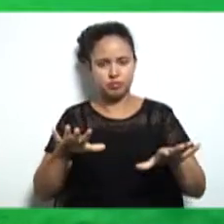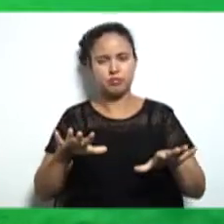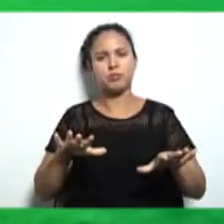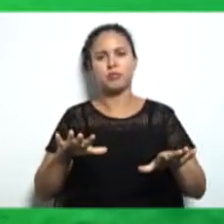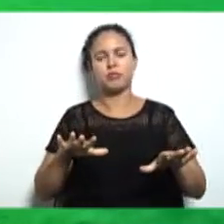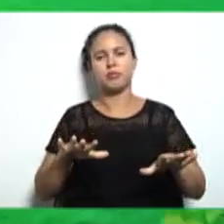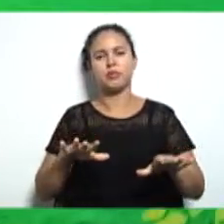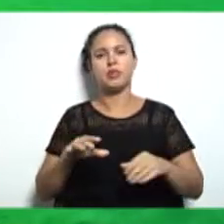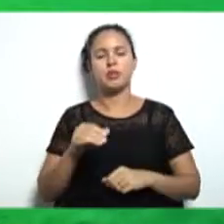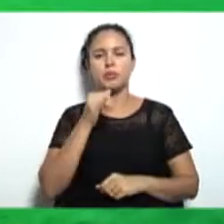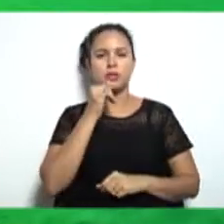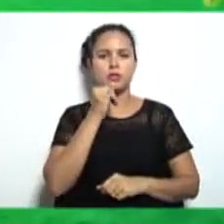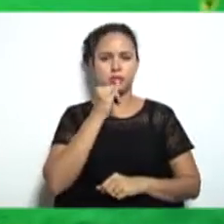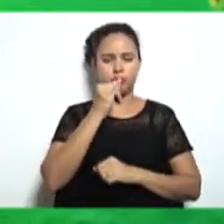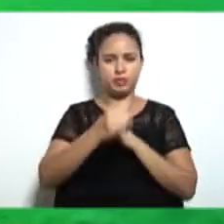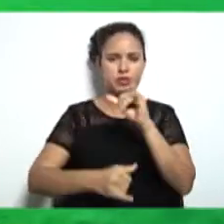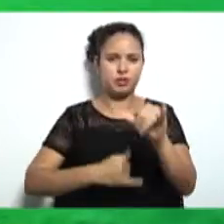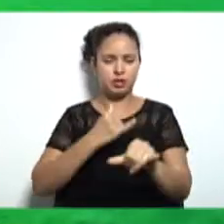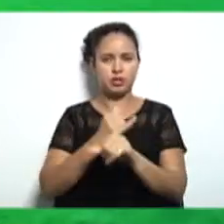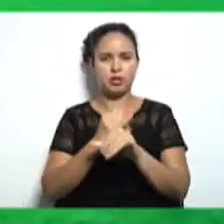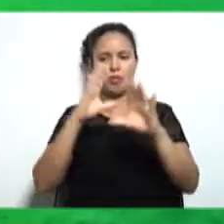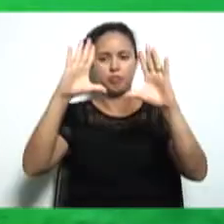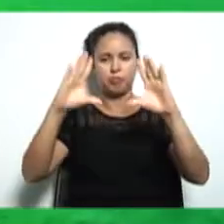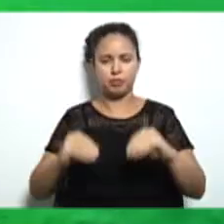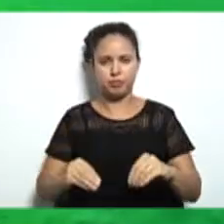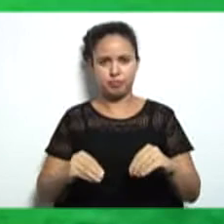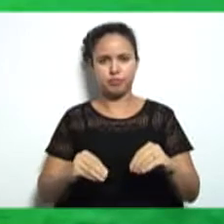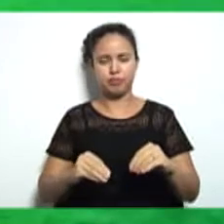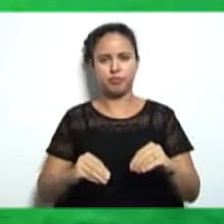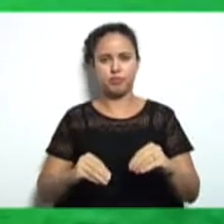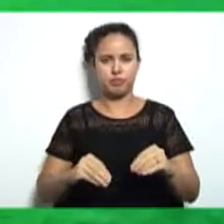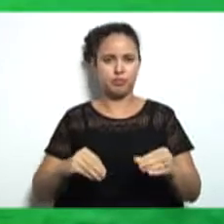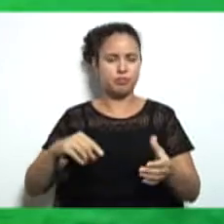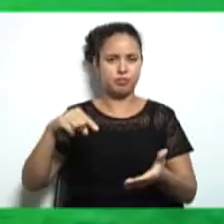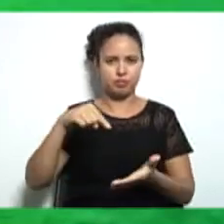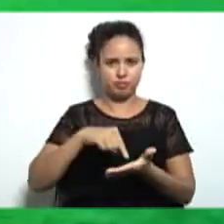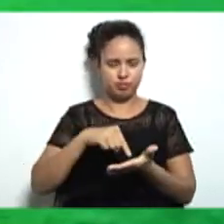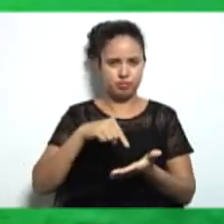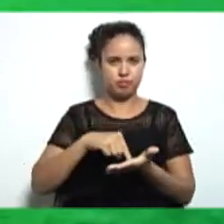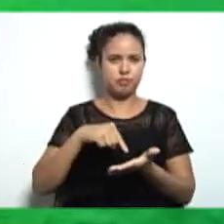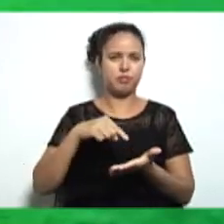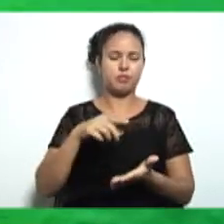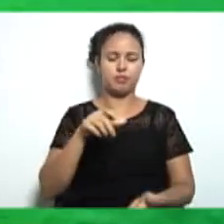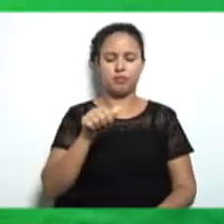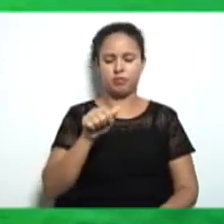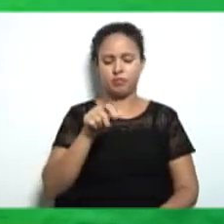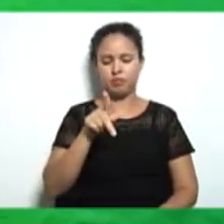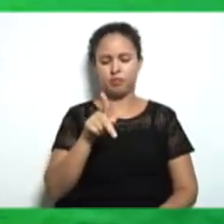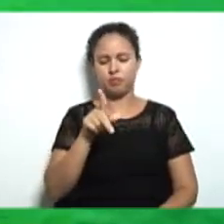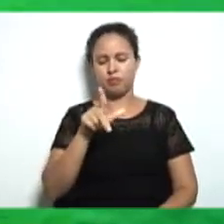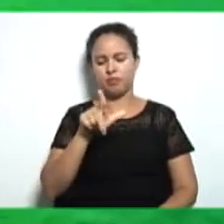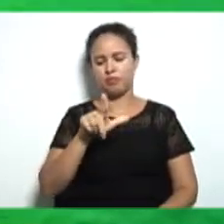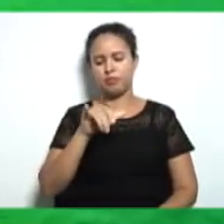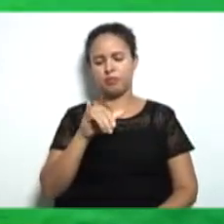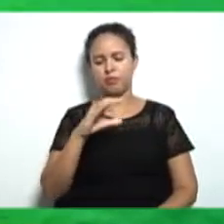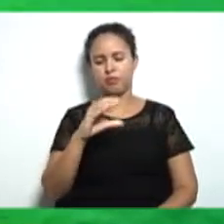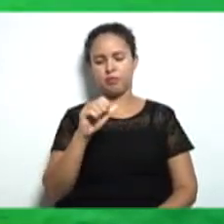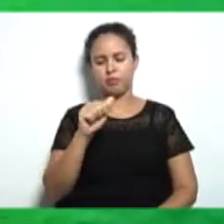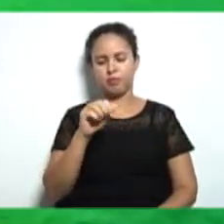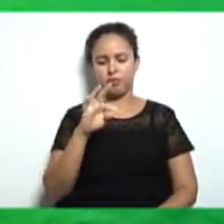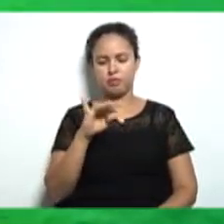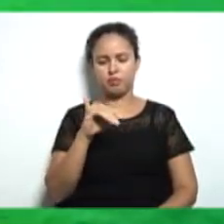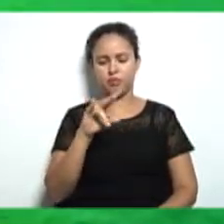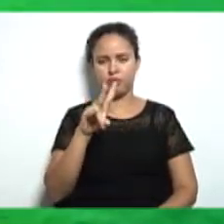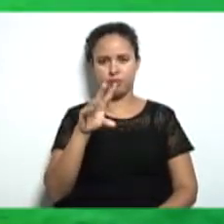mais internet, esse aplicativo ia suprir toda a necessidade de comunicação entre celulares, porque dentro